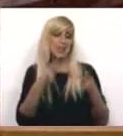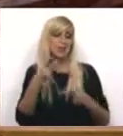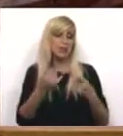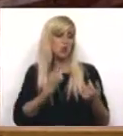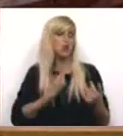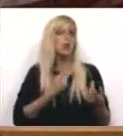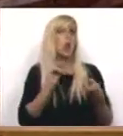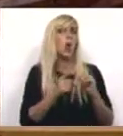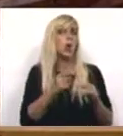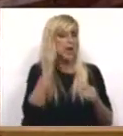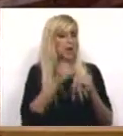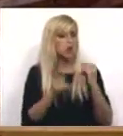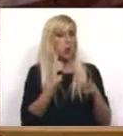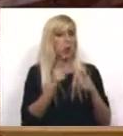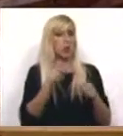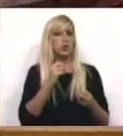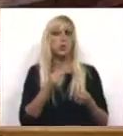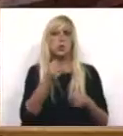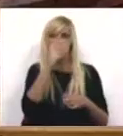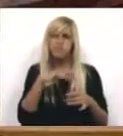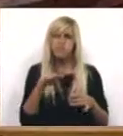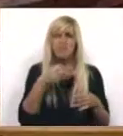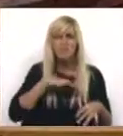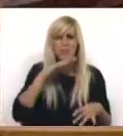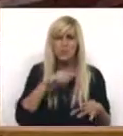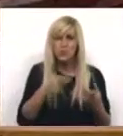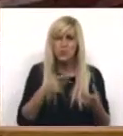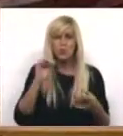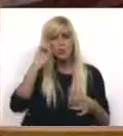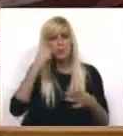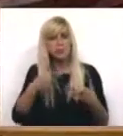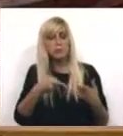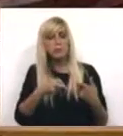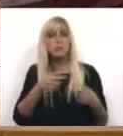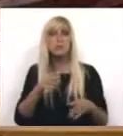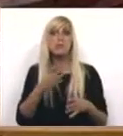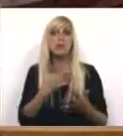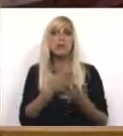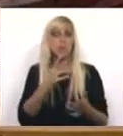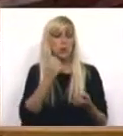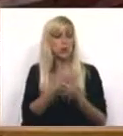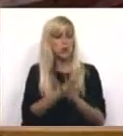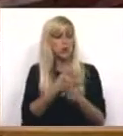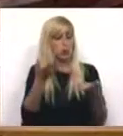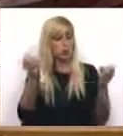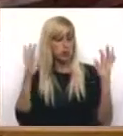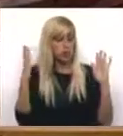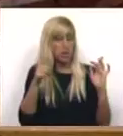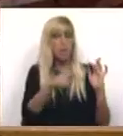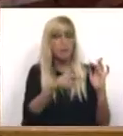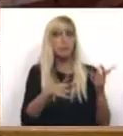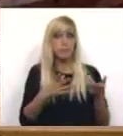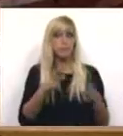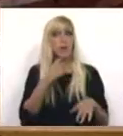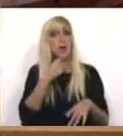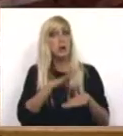uma identificação dos riscos de poluição e de erosão provocados ou agravados pelos impactos dos fogos florestais. E é exatamente